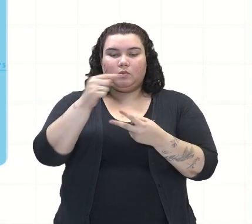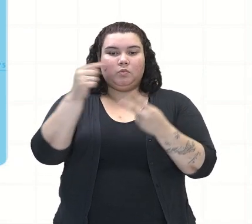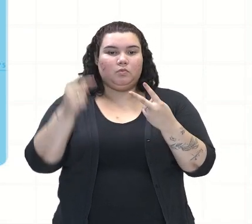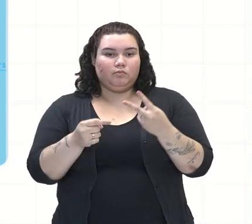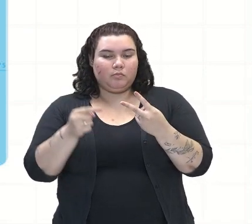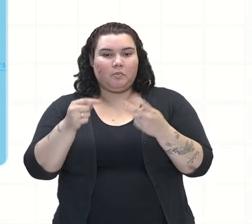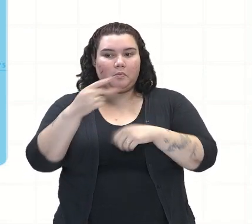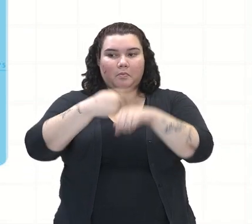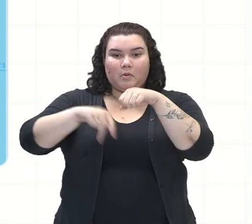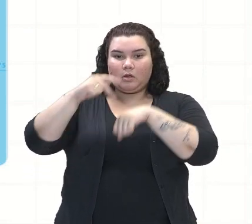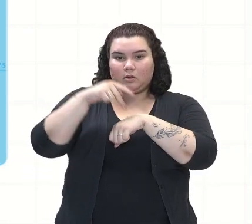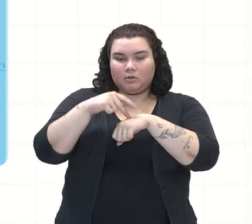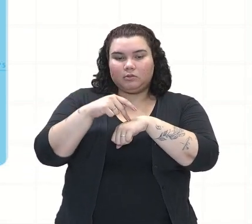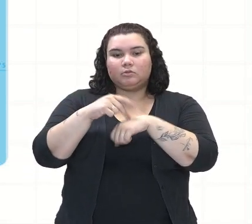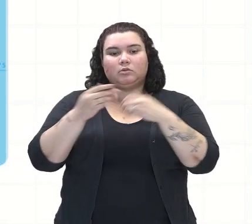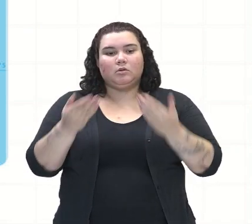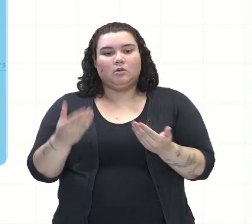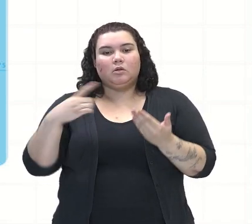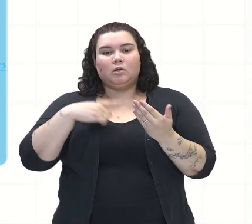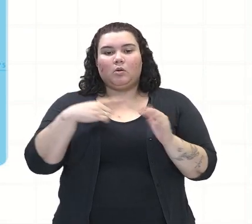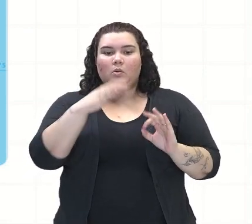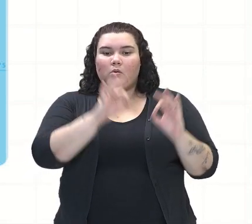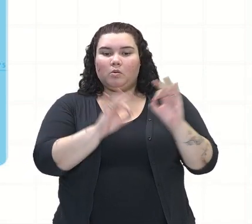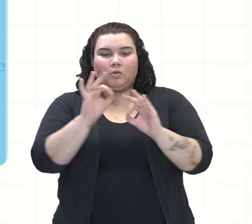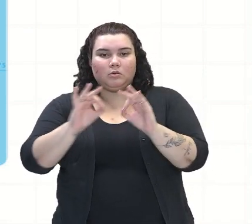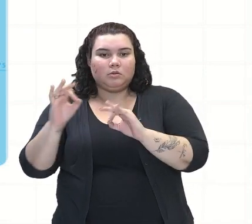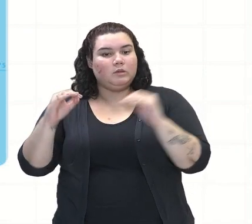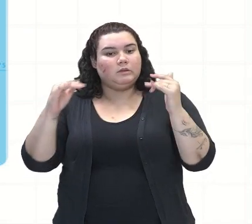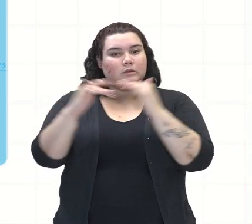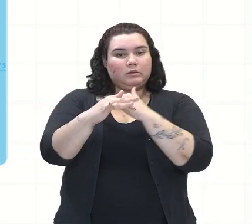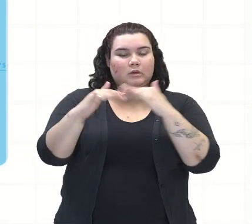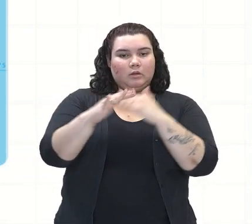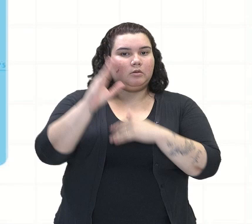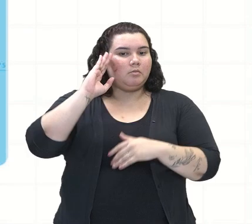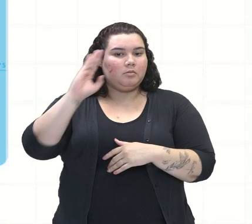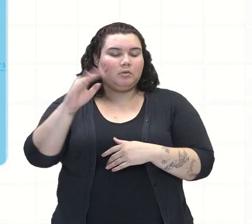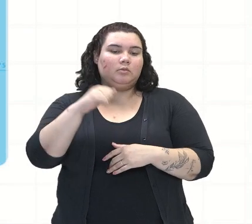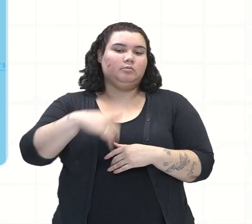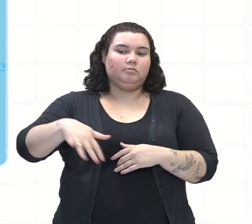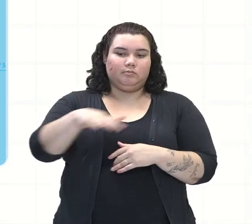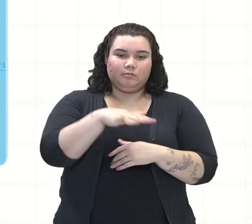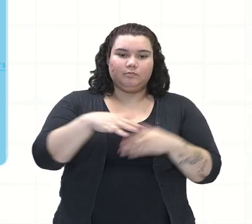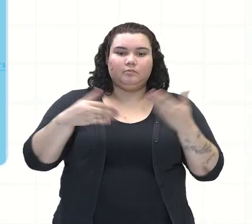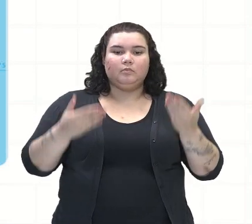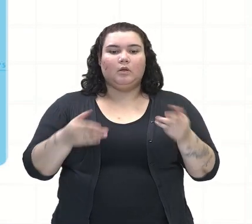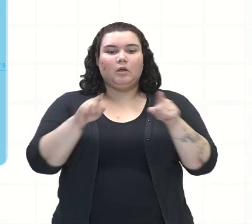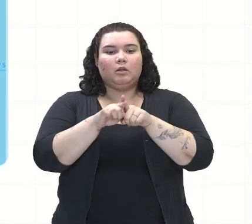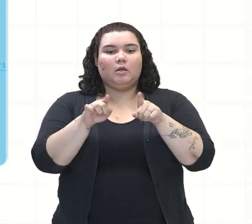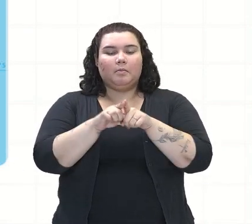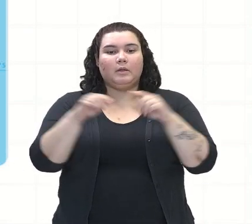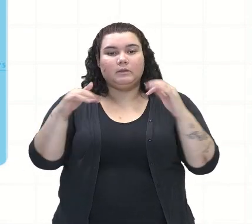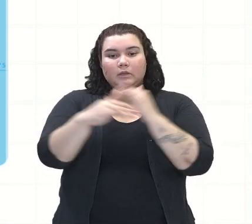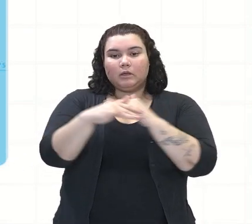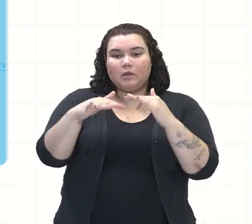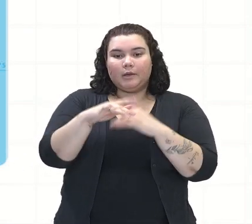conjuntos de países, foi se organizando as cidades principais lá do Chile, além, é claro, das cidades que ficam